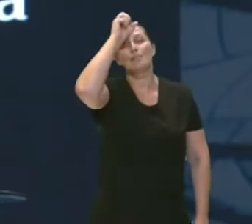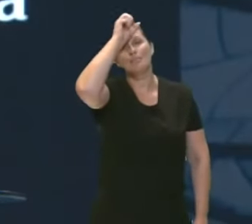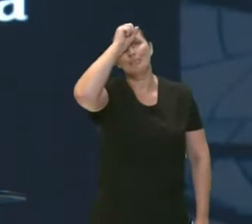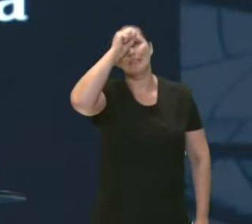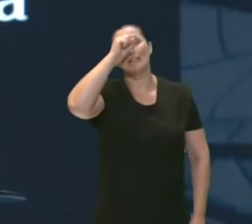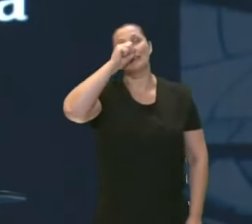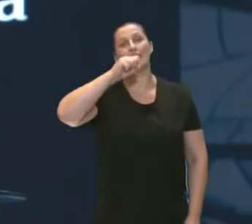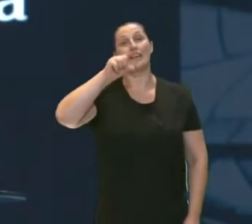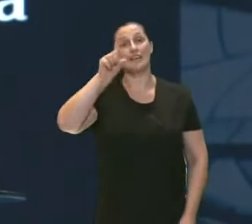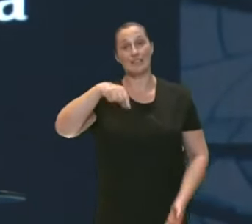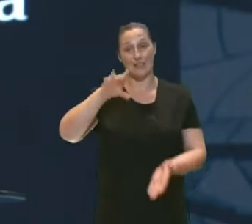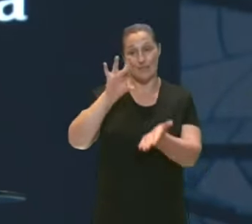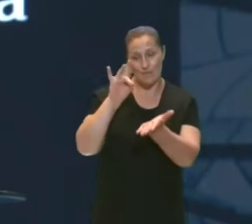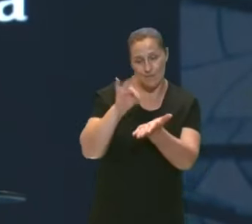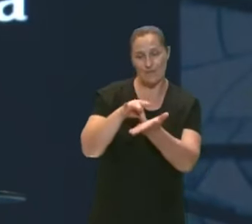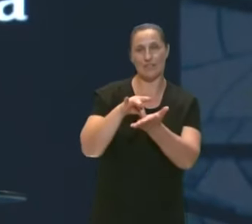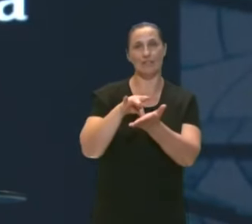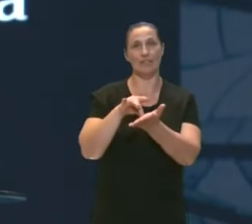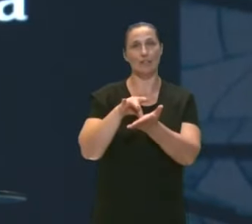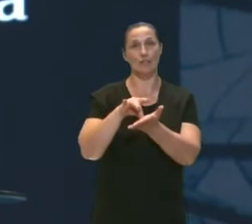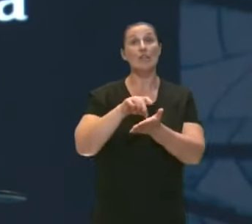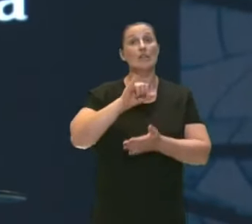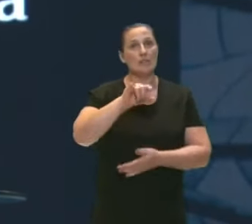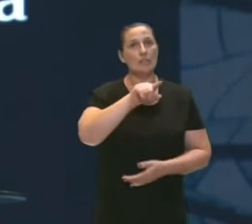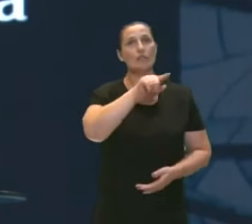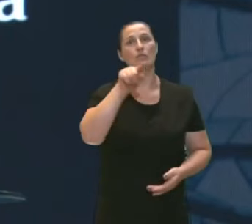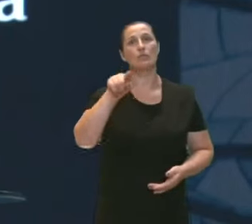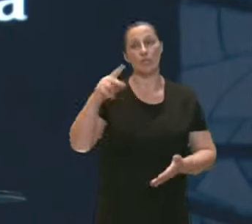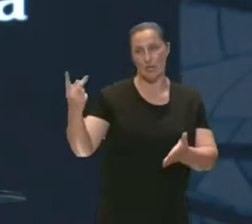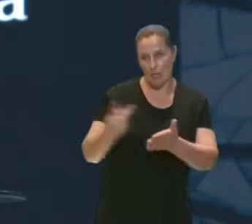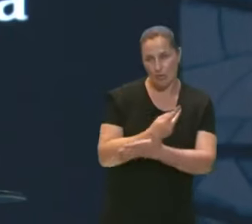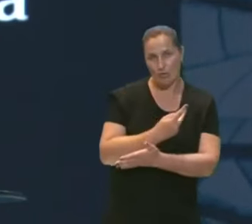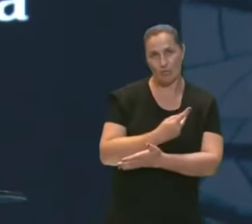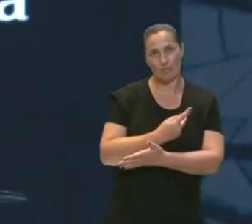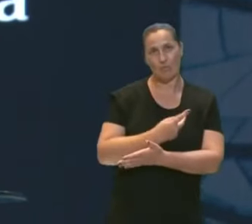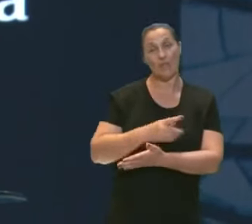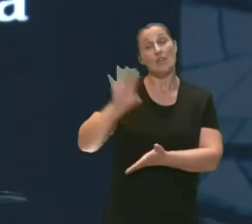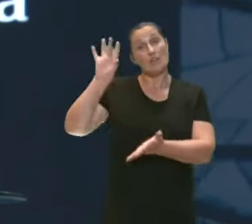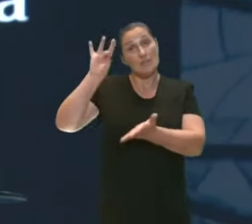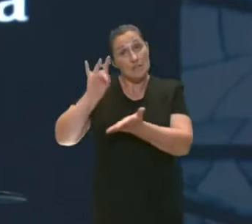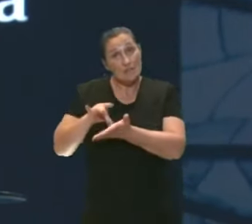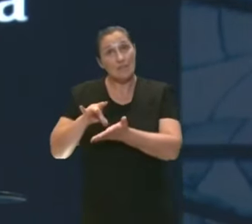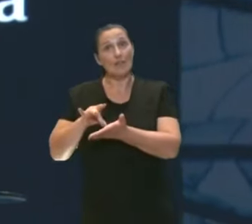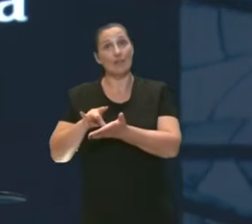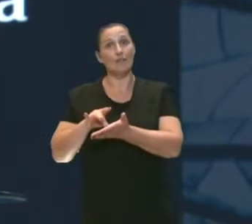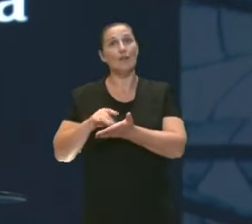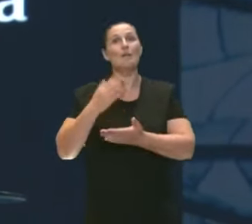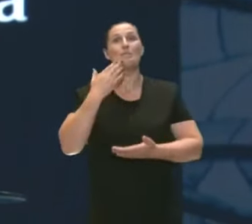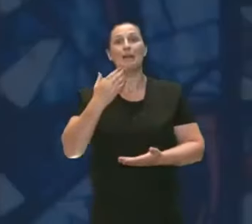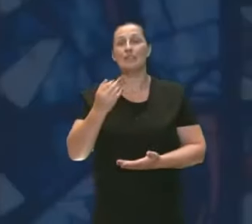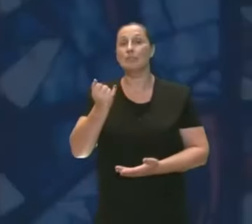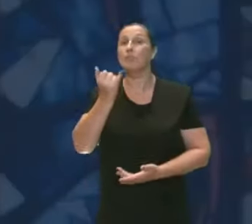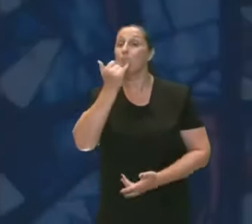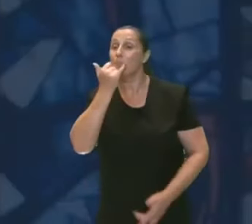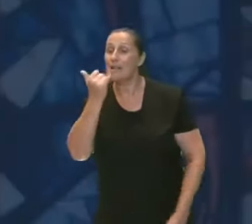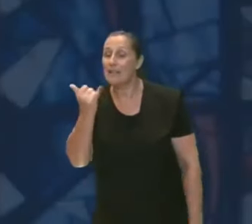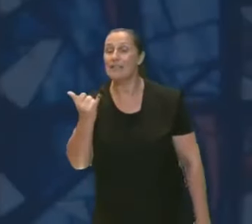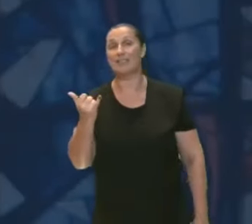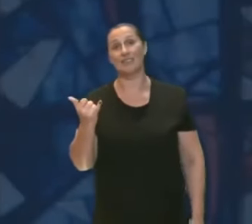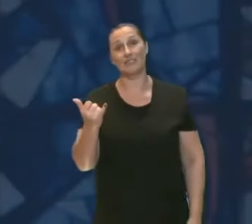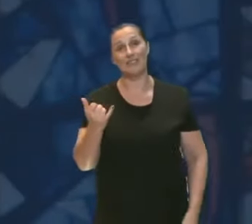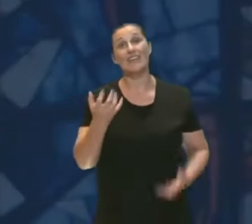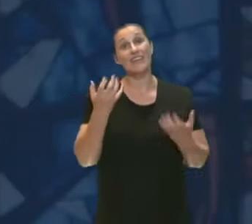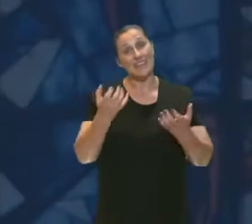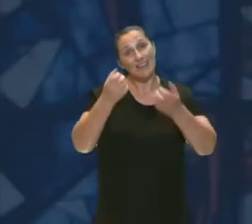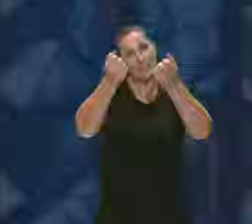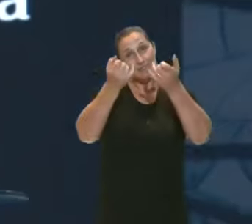sincero na sua confissão. Errou? Seja sincero. pede perdão. Quero falar sobre